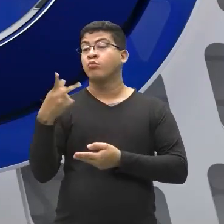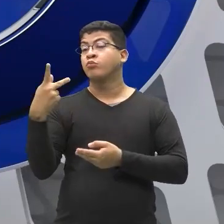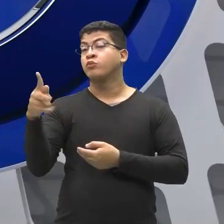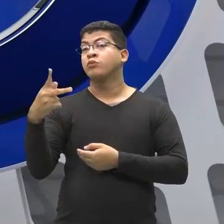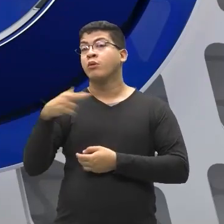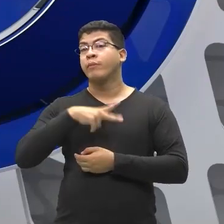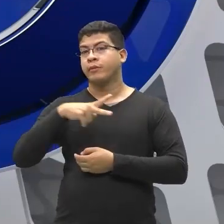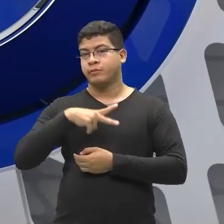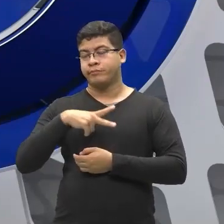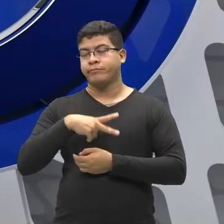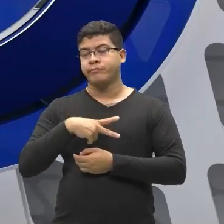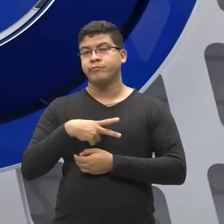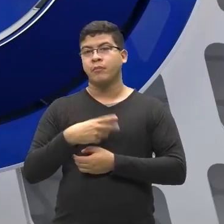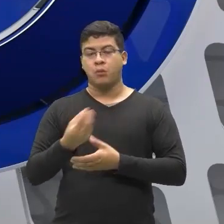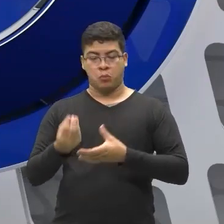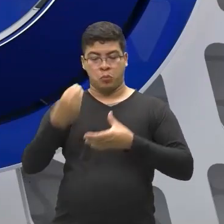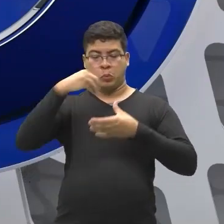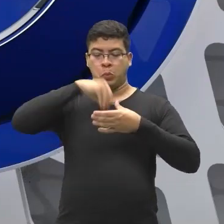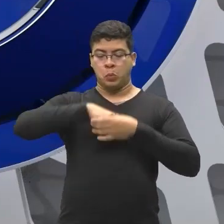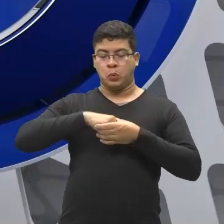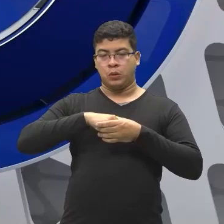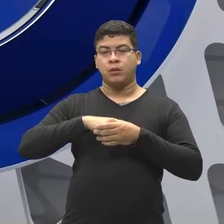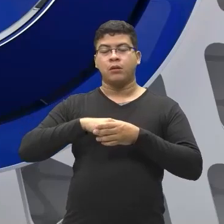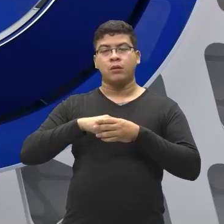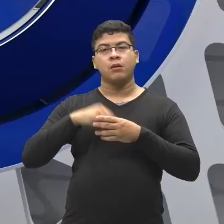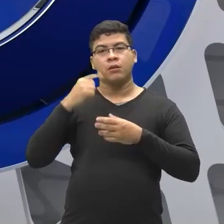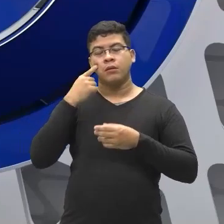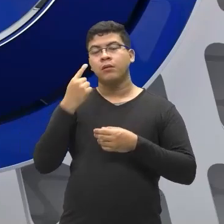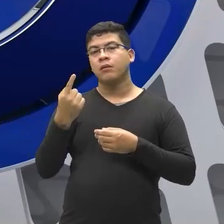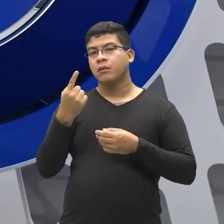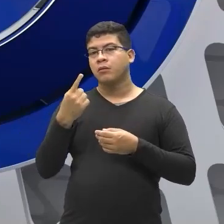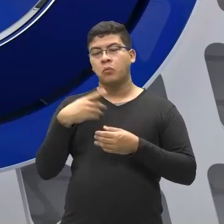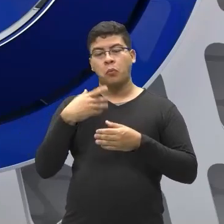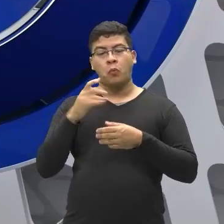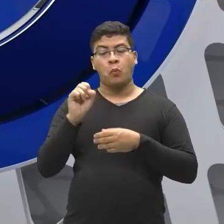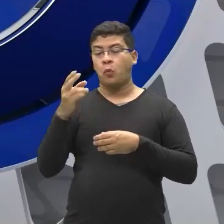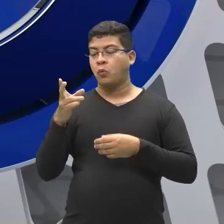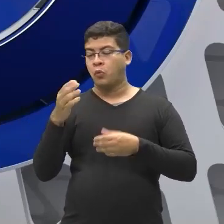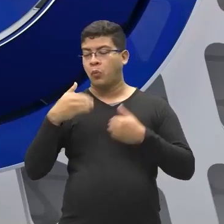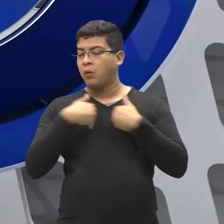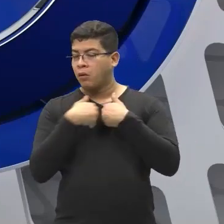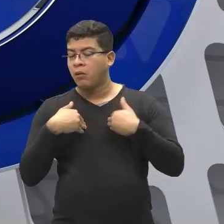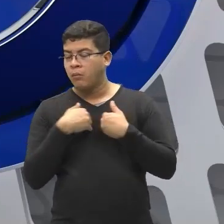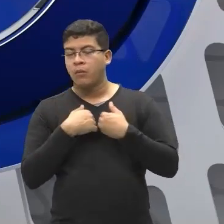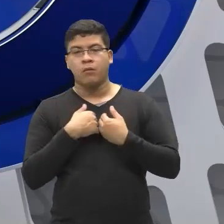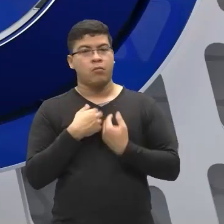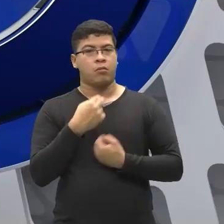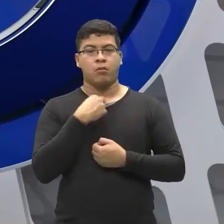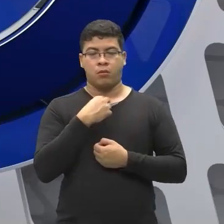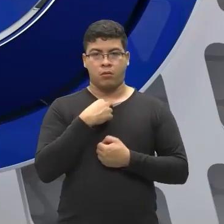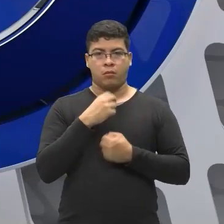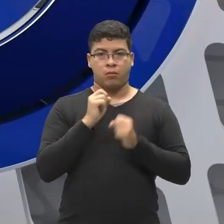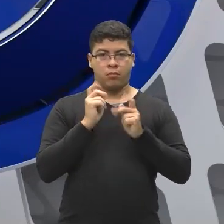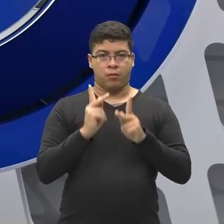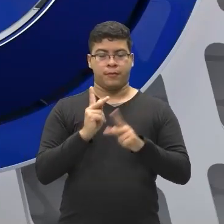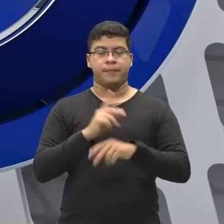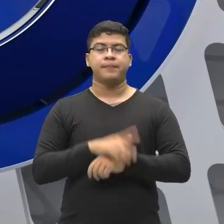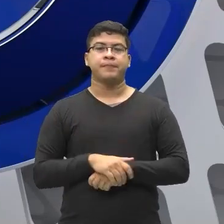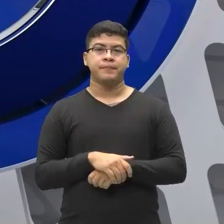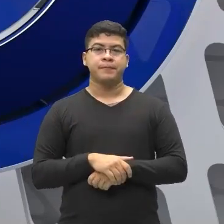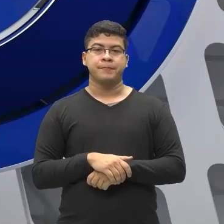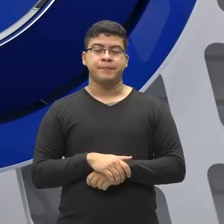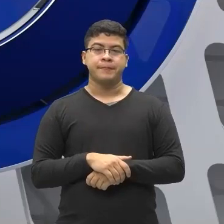seu organismo, se ele estiver contaminado, de uma pessoa para outra, ou de um animal para um ser humano, tá? Dependendo ali do tipo de